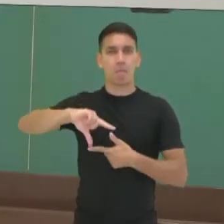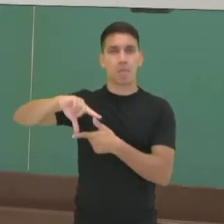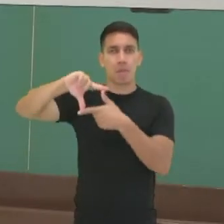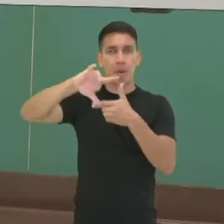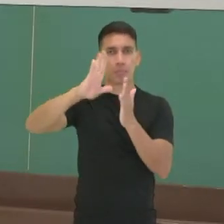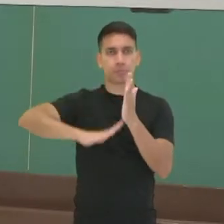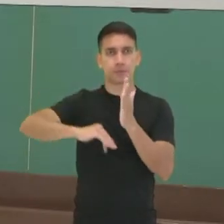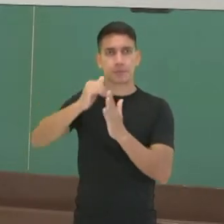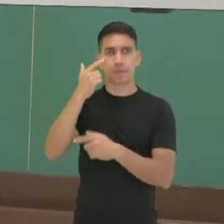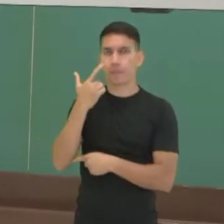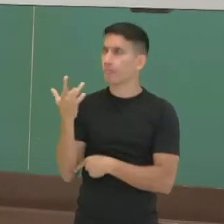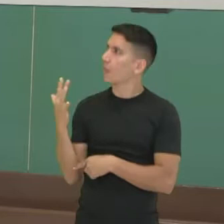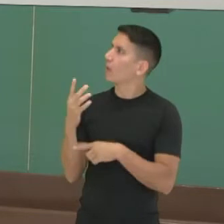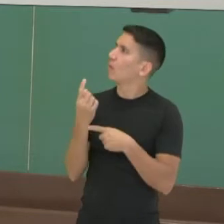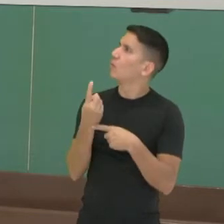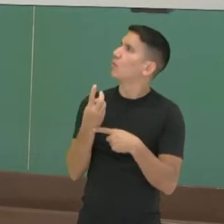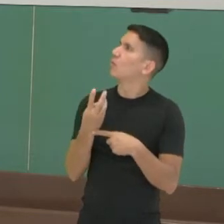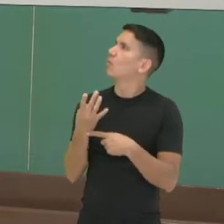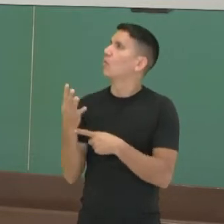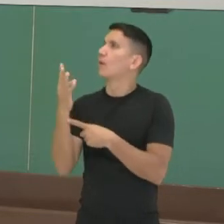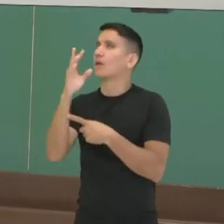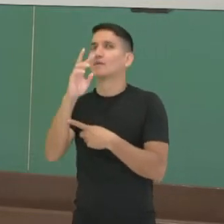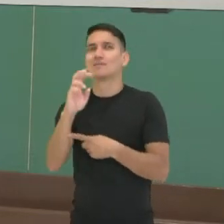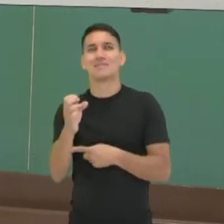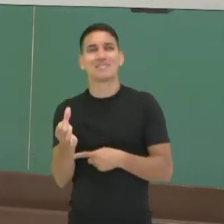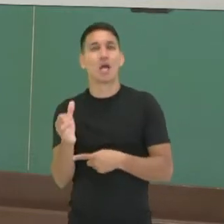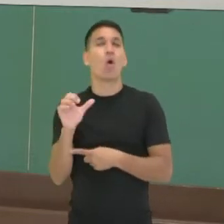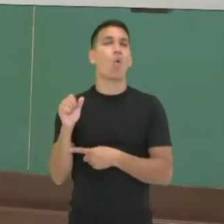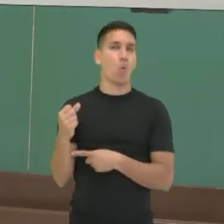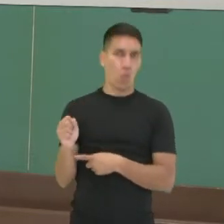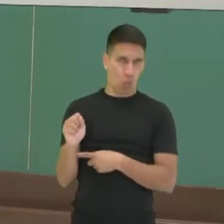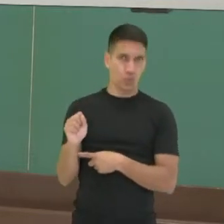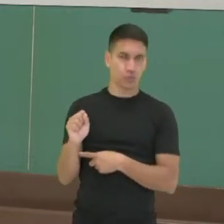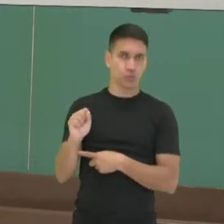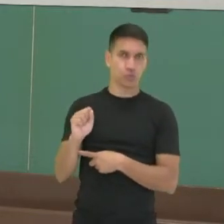tenho aqui 3, 4, 5, 6, 7, 8